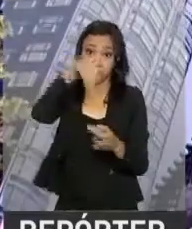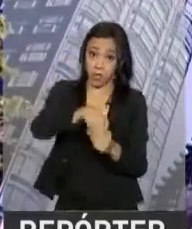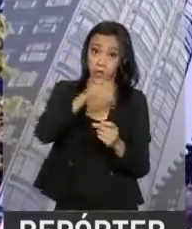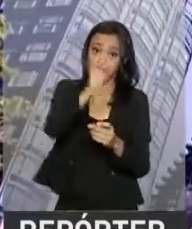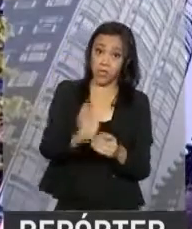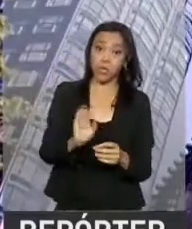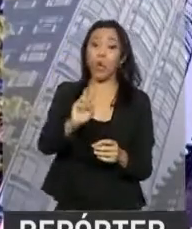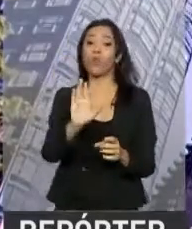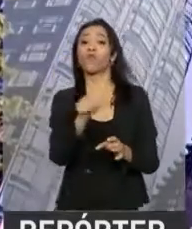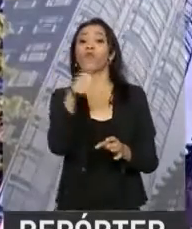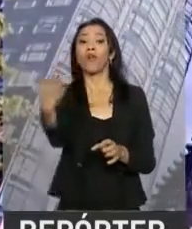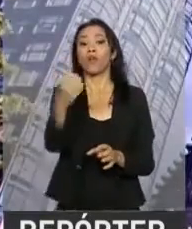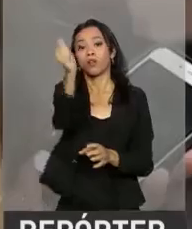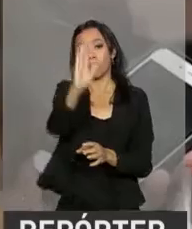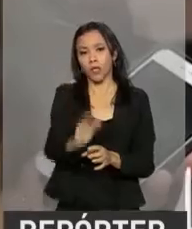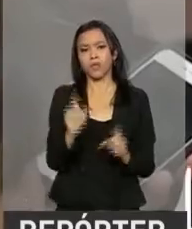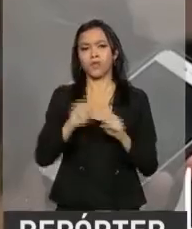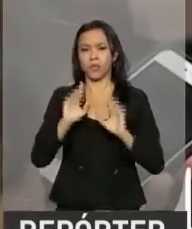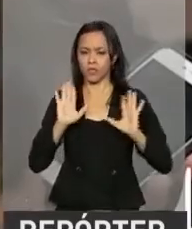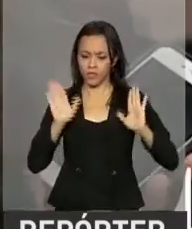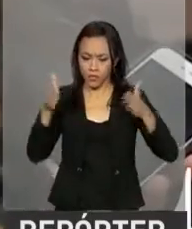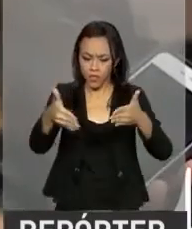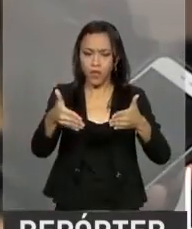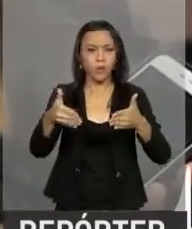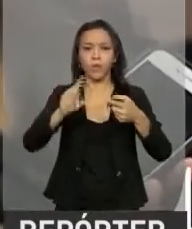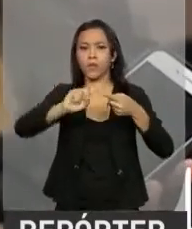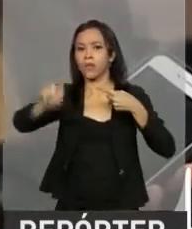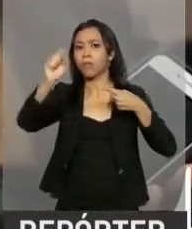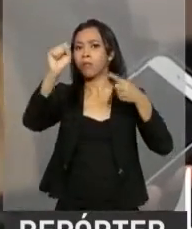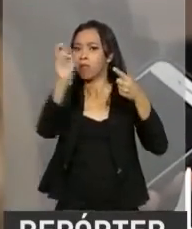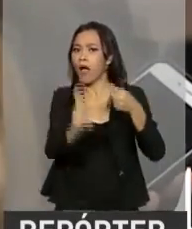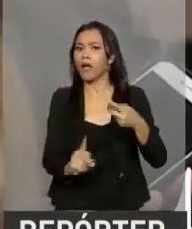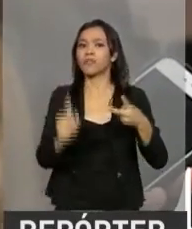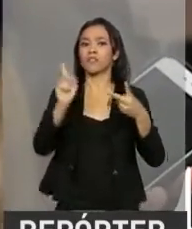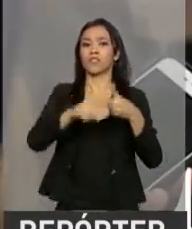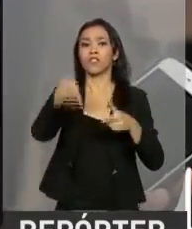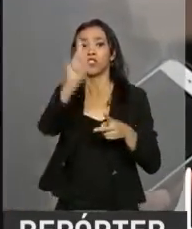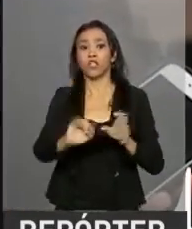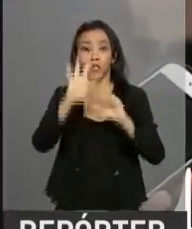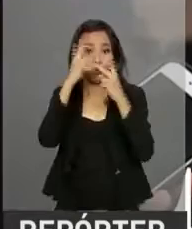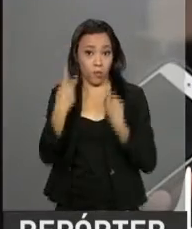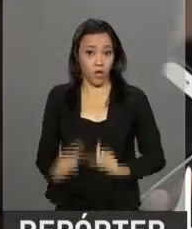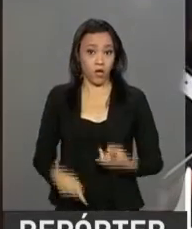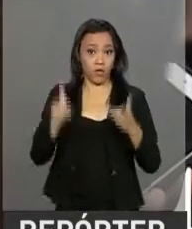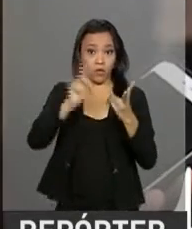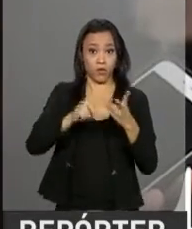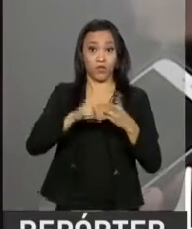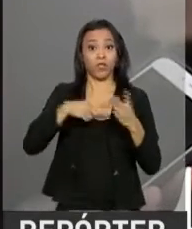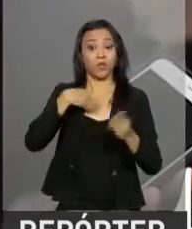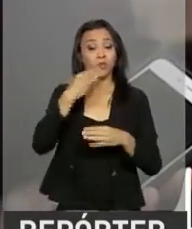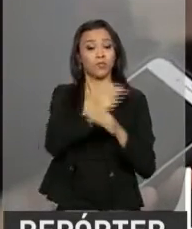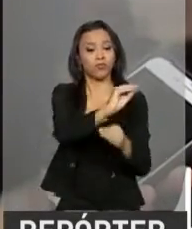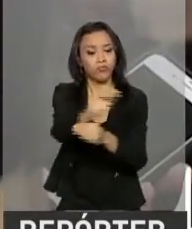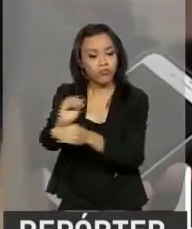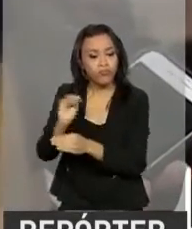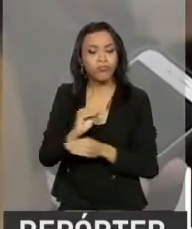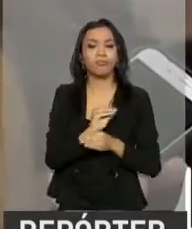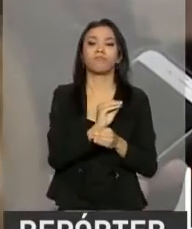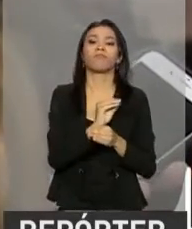né? Centrados na questão da paz, dos direitos humanos e do desenvolvimento sustentável. Esse é o